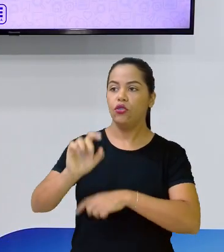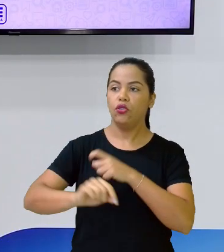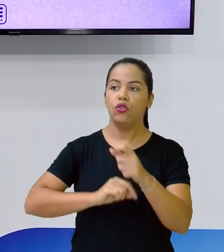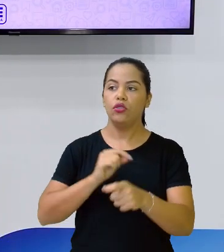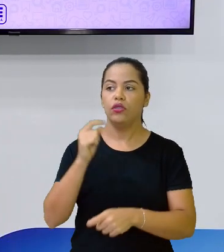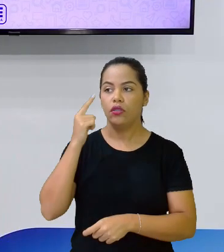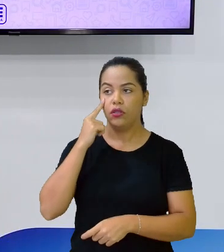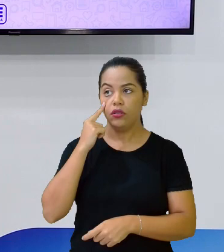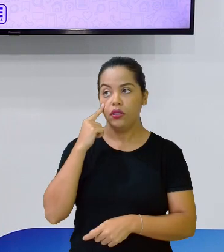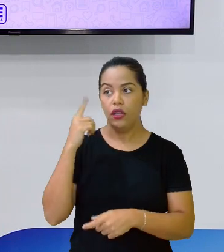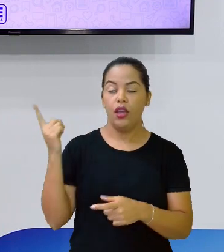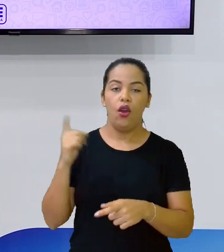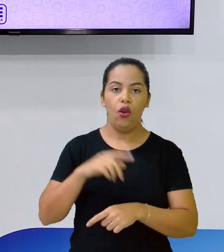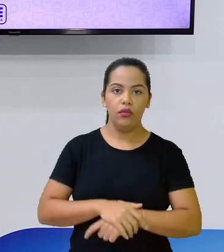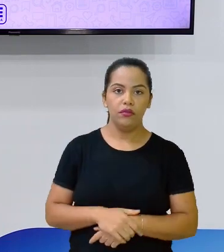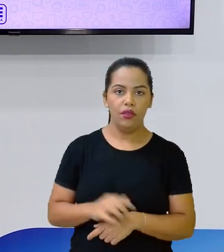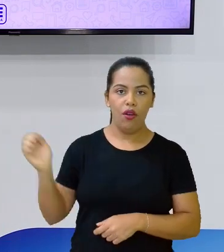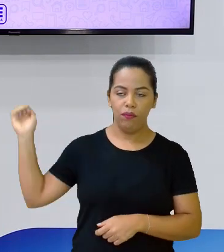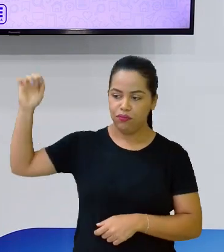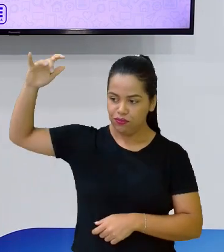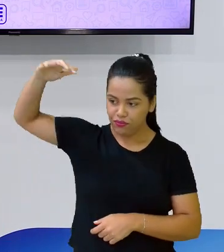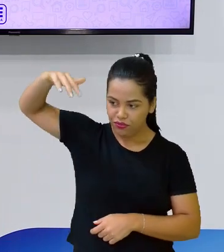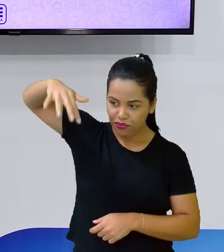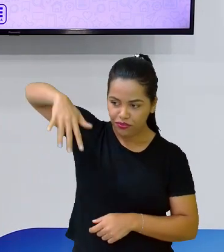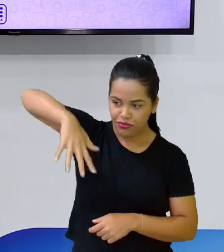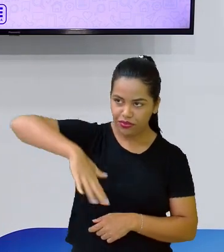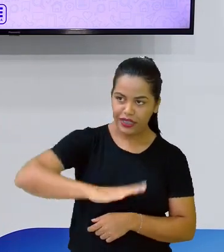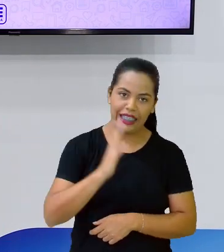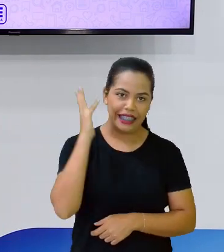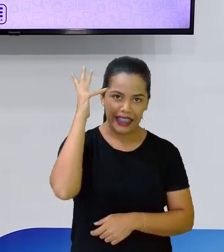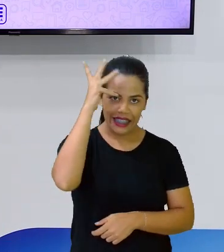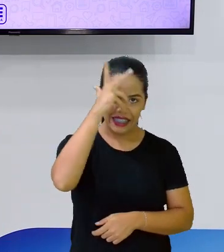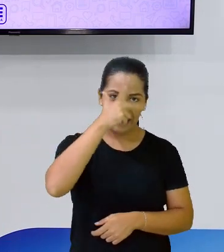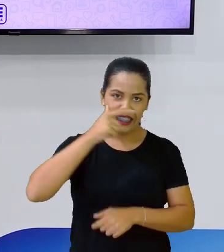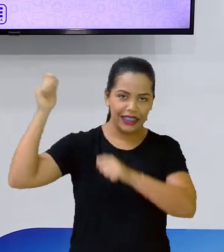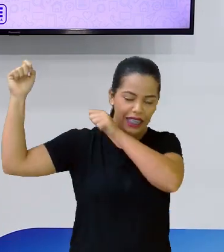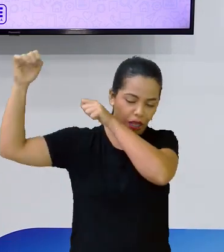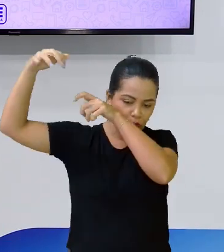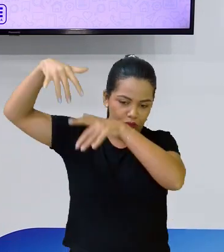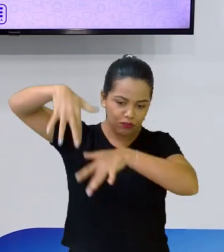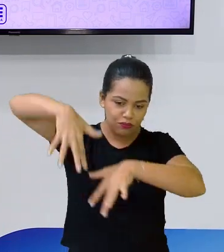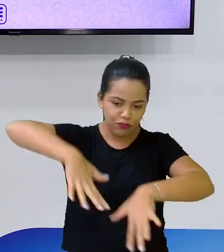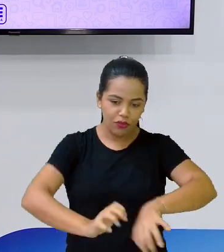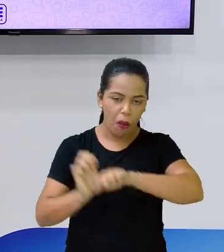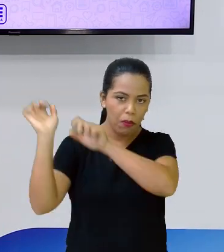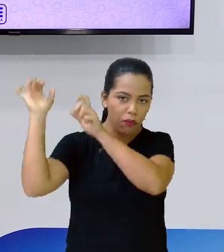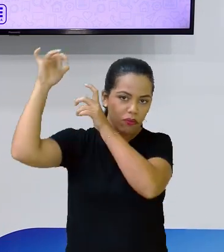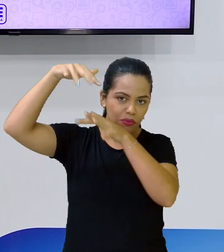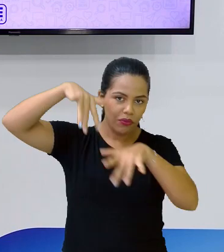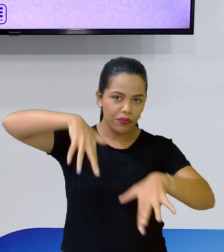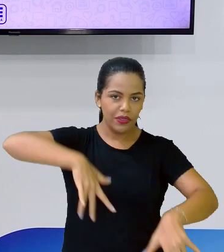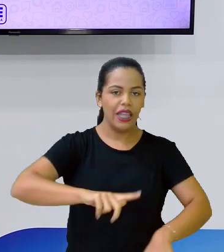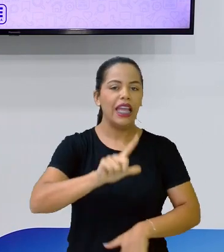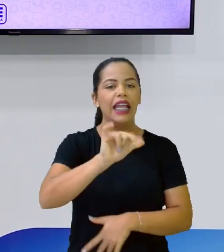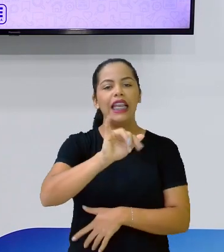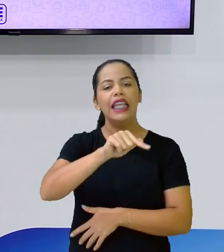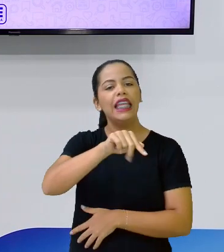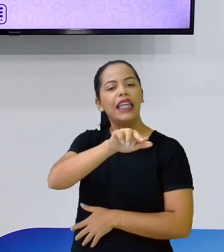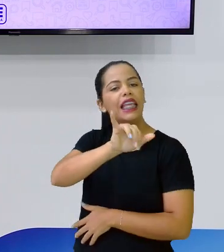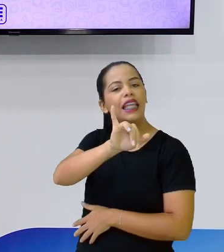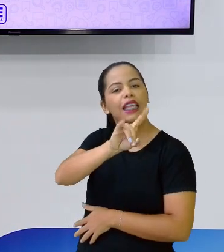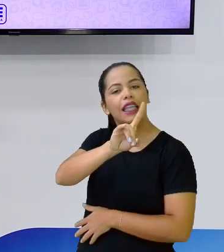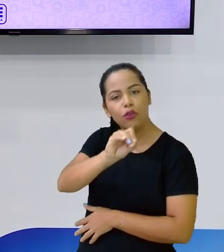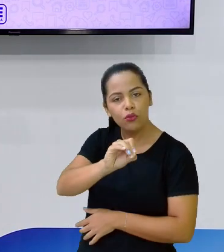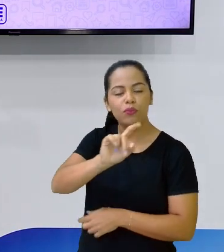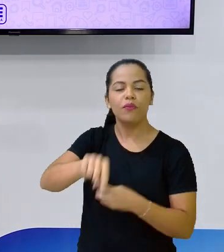está vendo aqui, ó, através dessa cachoeira, que tem aqui, ó, belíssima água caindo, através líquido, como a gente está vendo aqui.